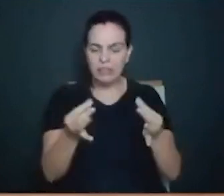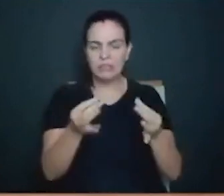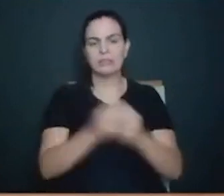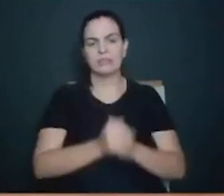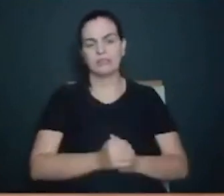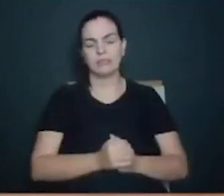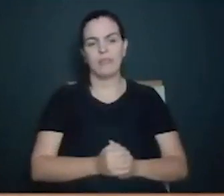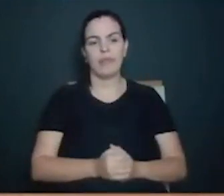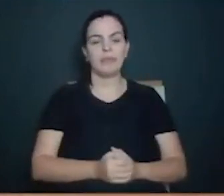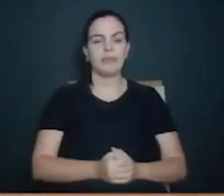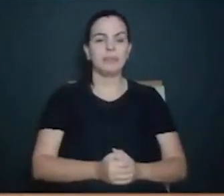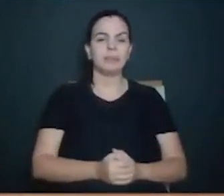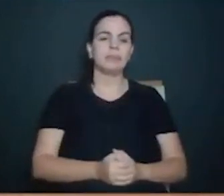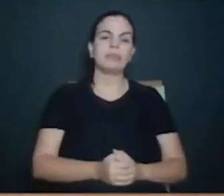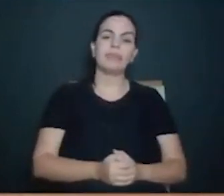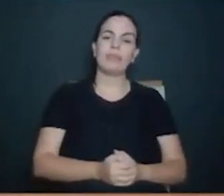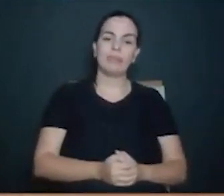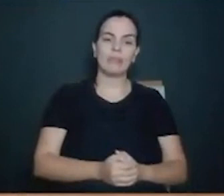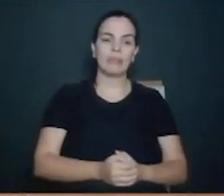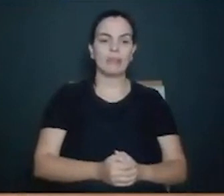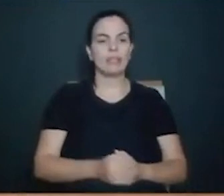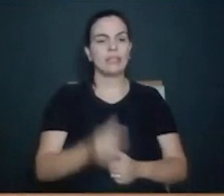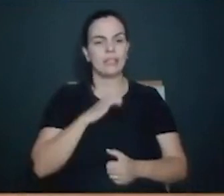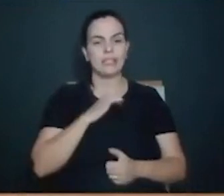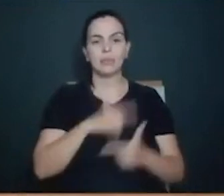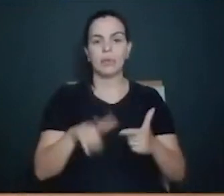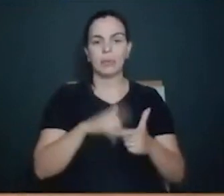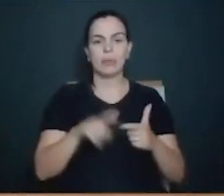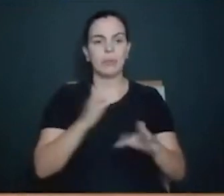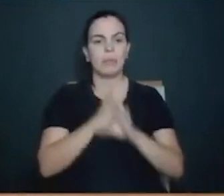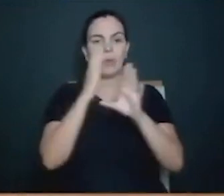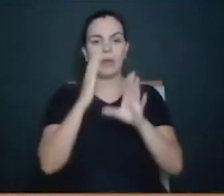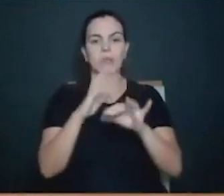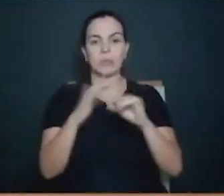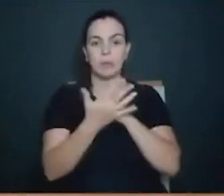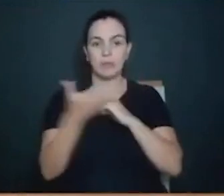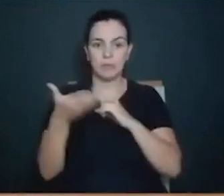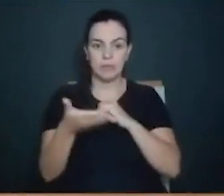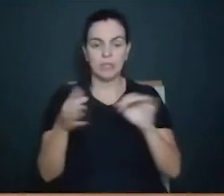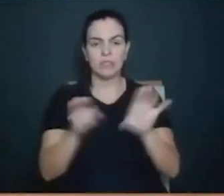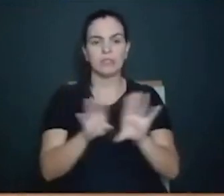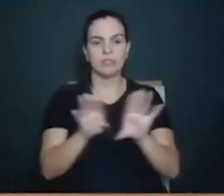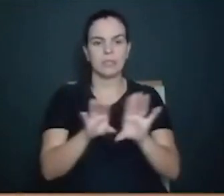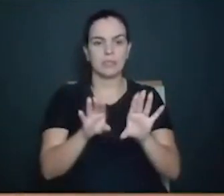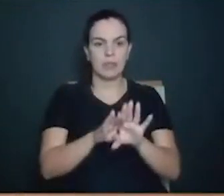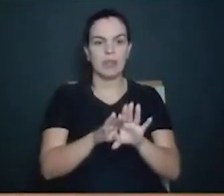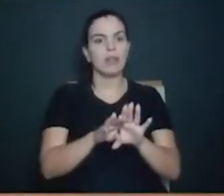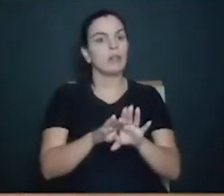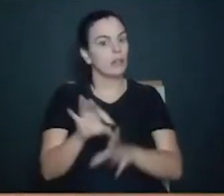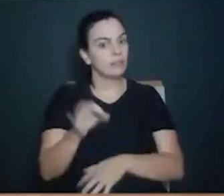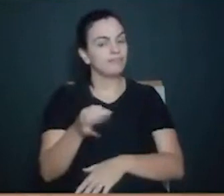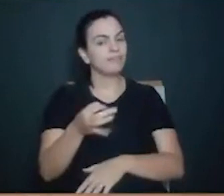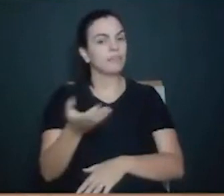Agora, recentemente, né, a gente teve todo esse problema do Covid, óbvio, não vamos comparar, mas é a questão de